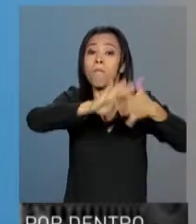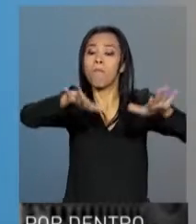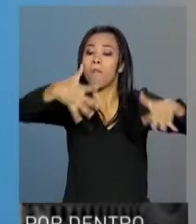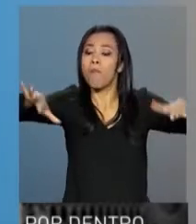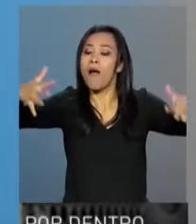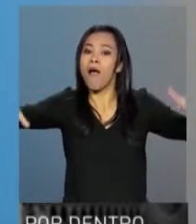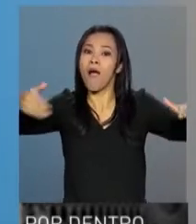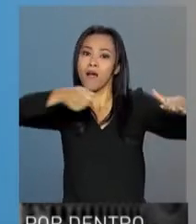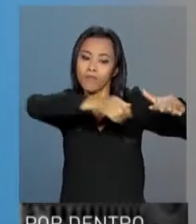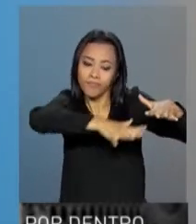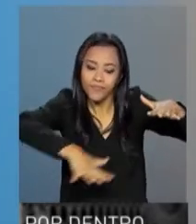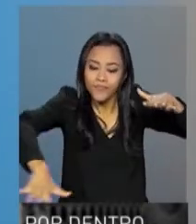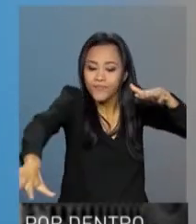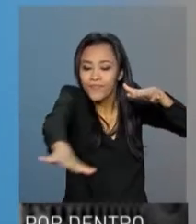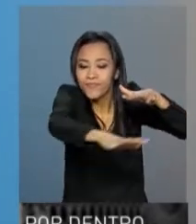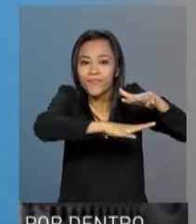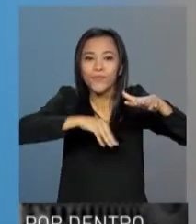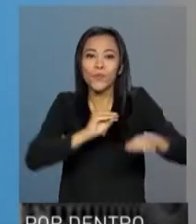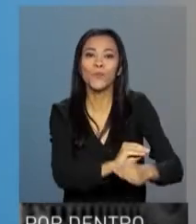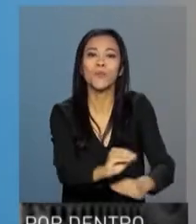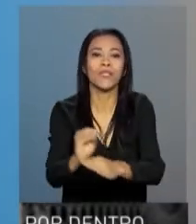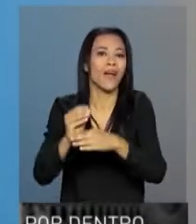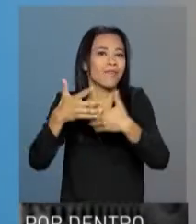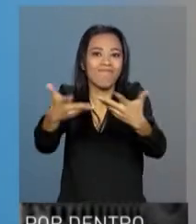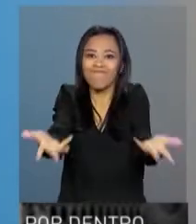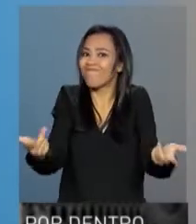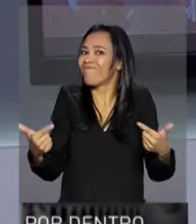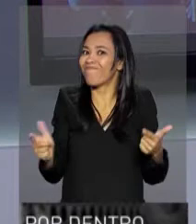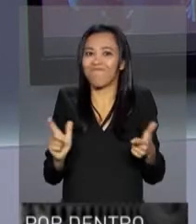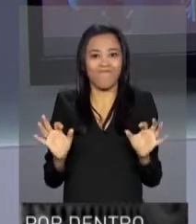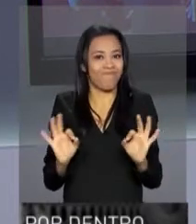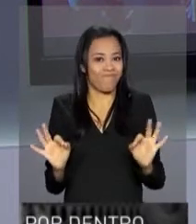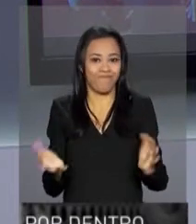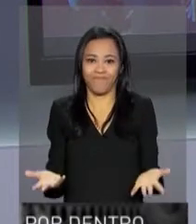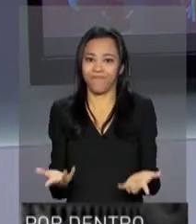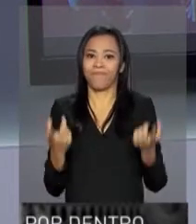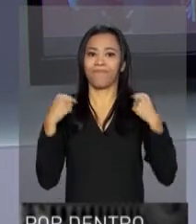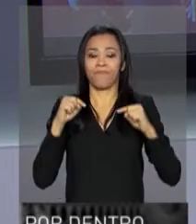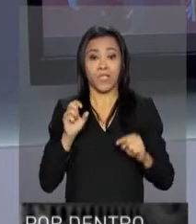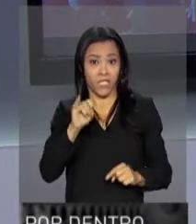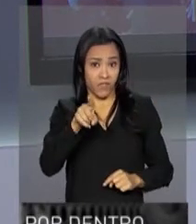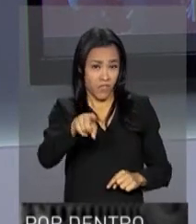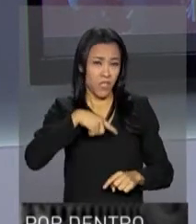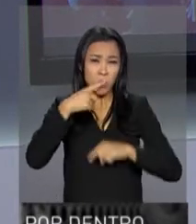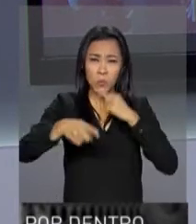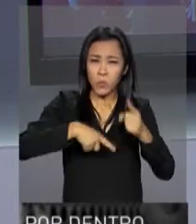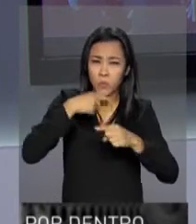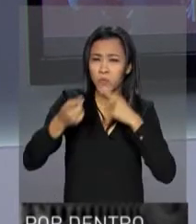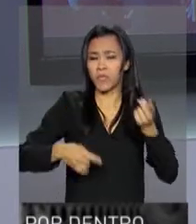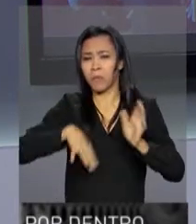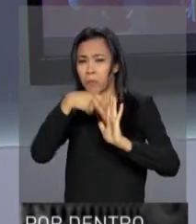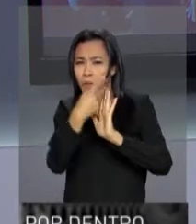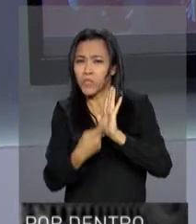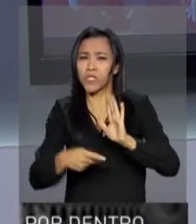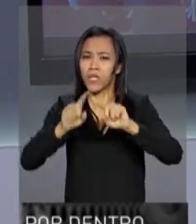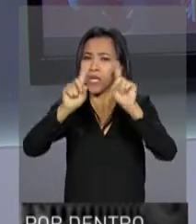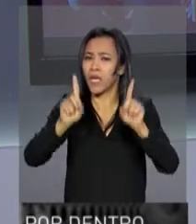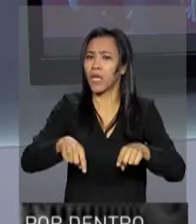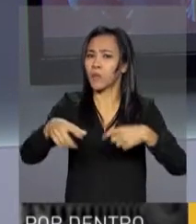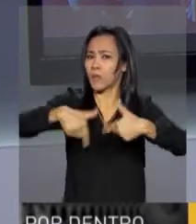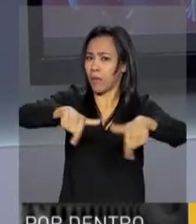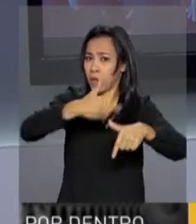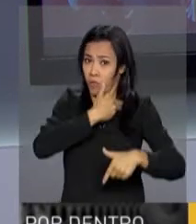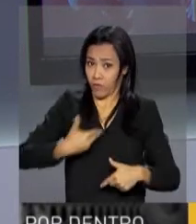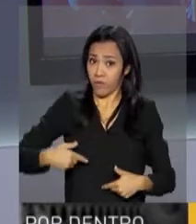marinho é o que está menos representado por unidades de conservação se você tem dúvida sobre algum projeto ação do governo federal